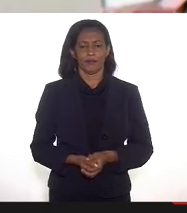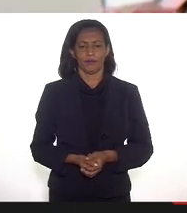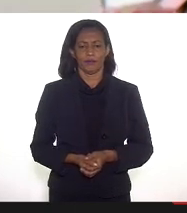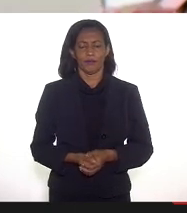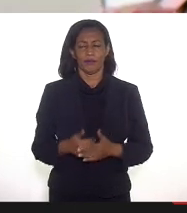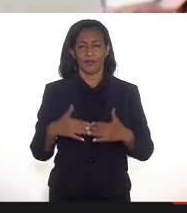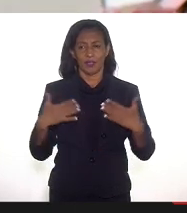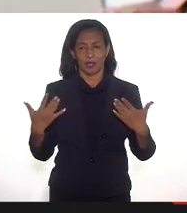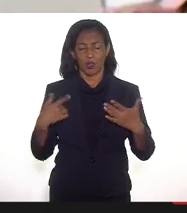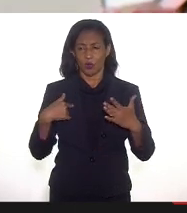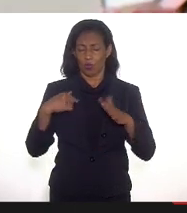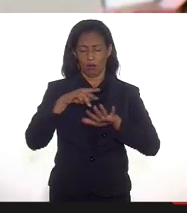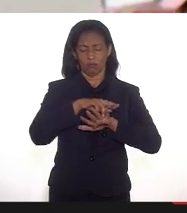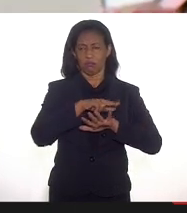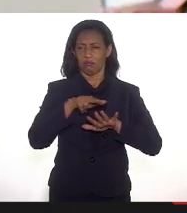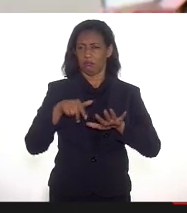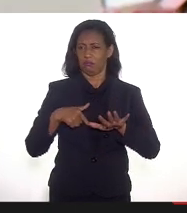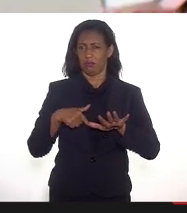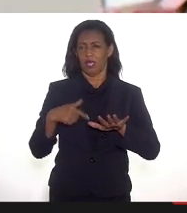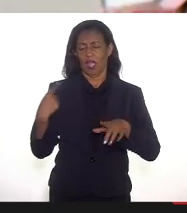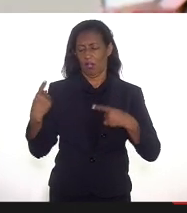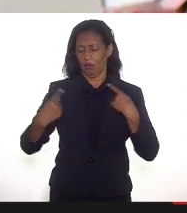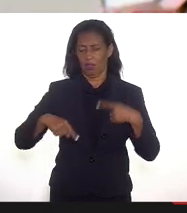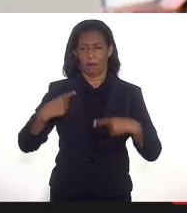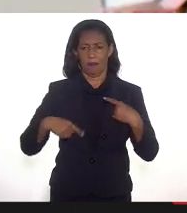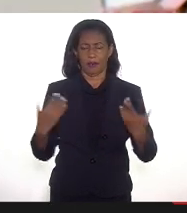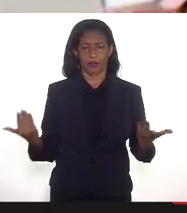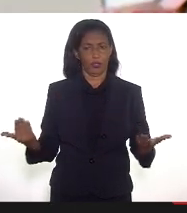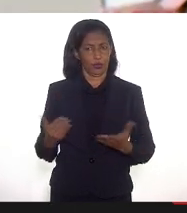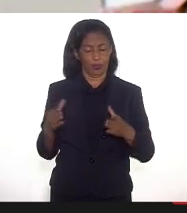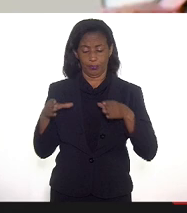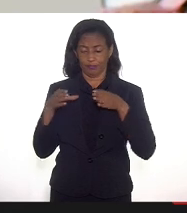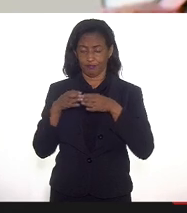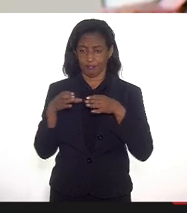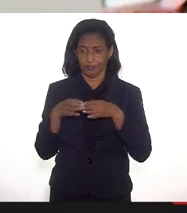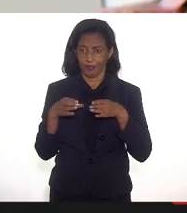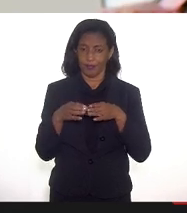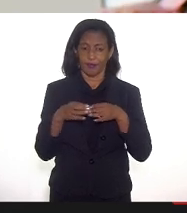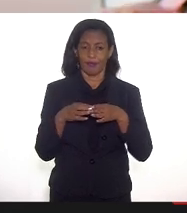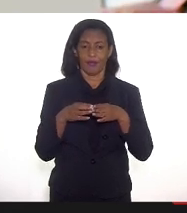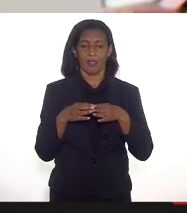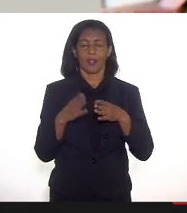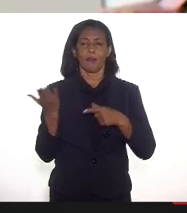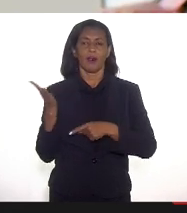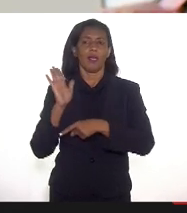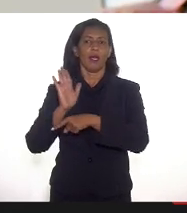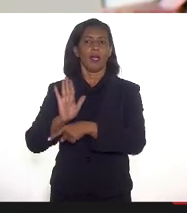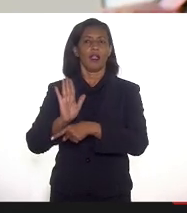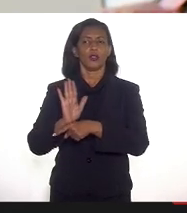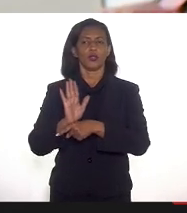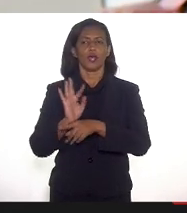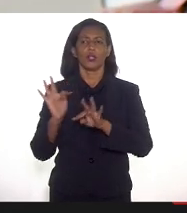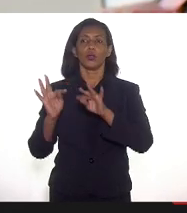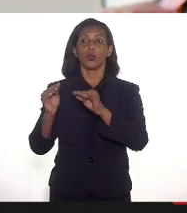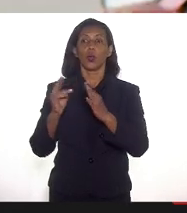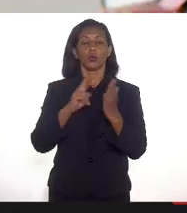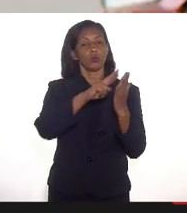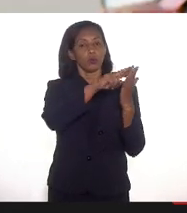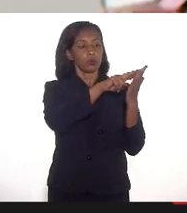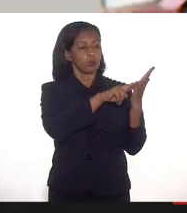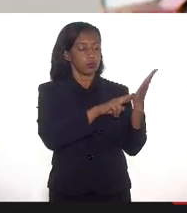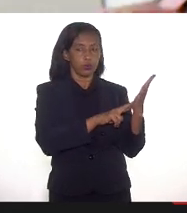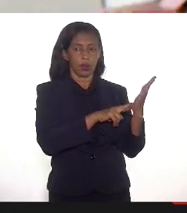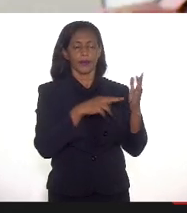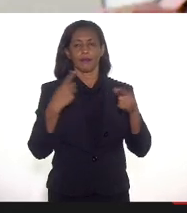pontuo rapidamente essas questões, que são fruto do nosso debate permanente nas comissões, para ajudar a ter um roteiro, né,